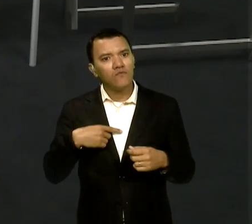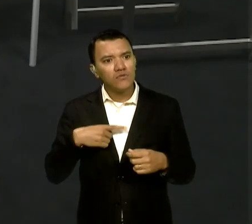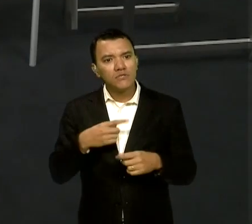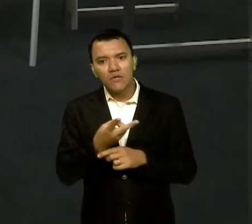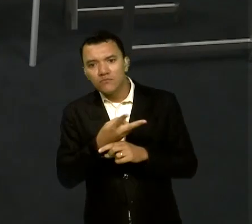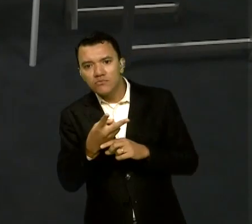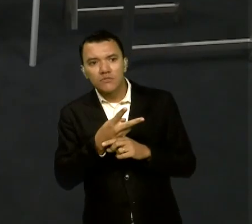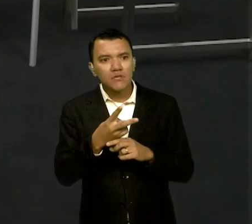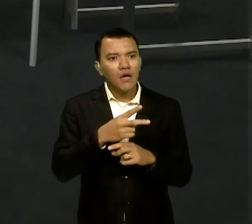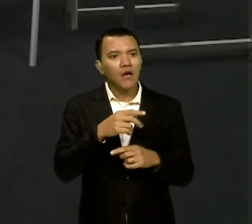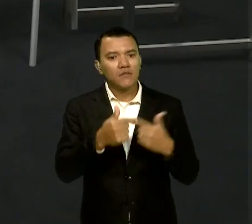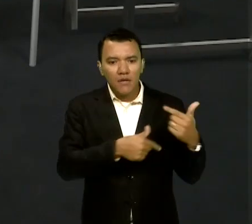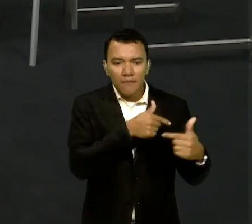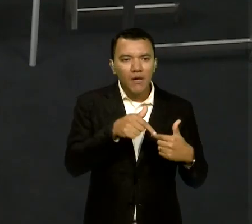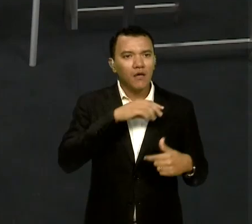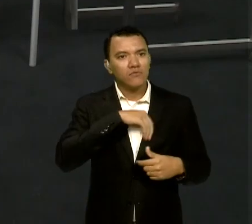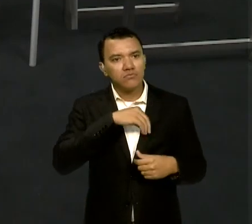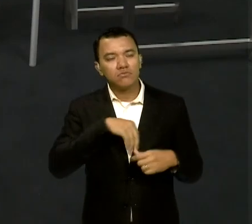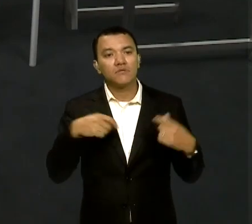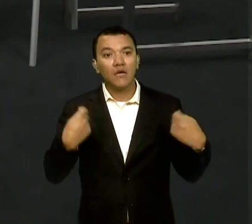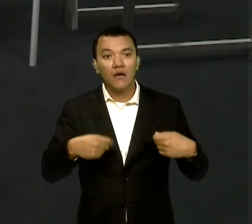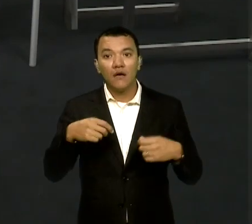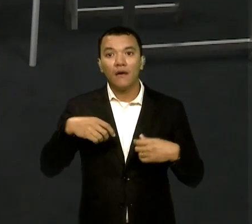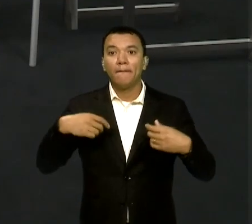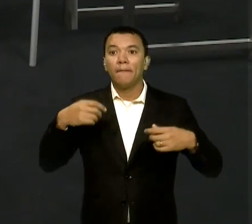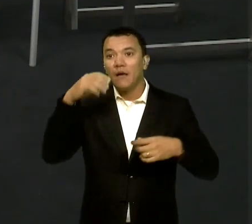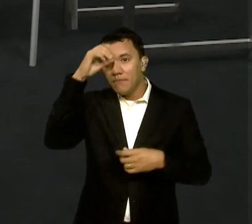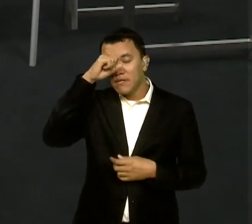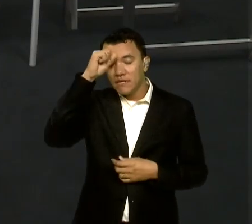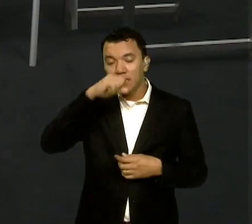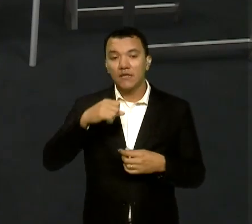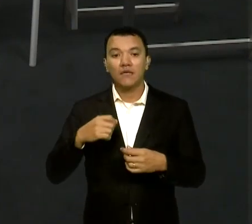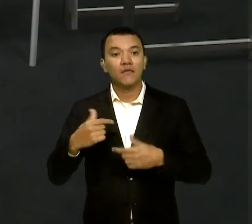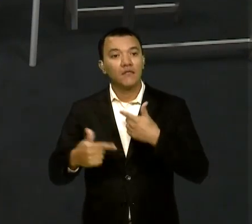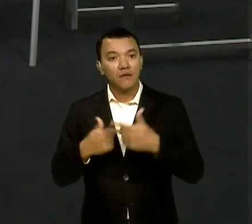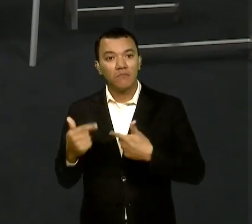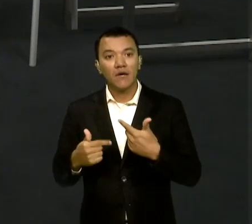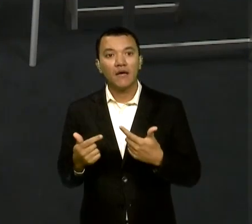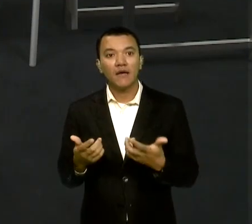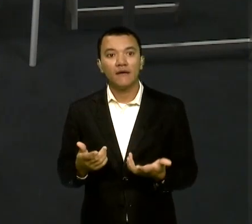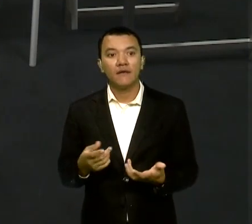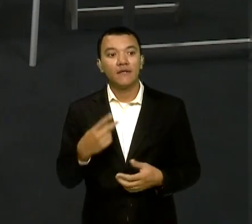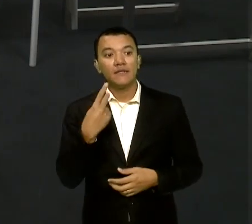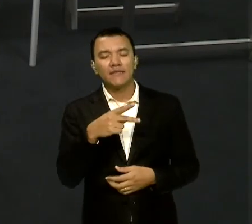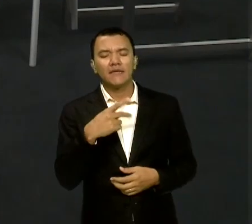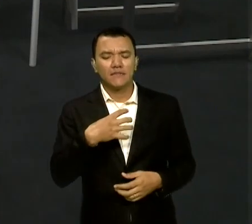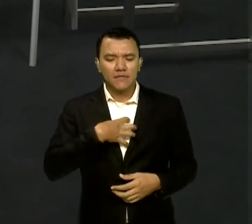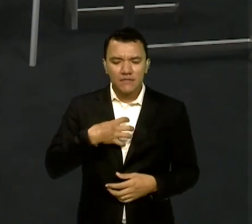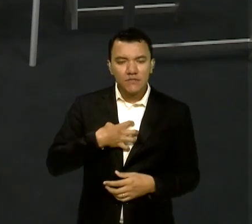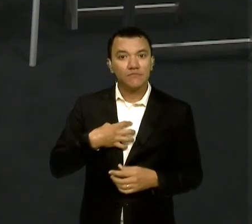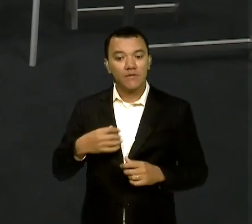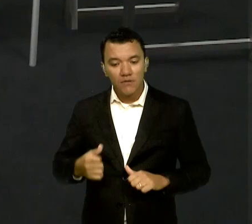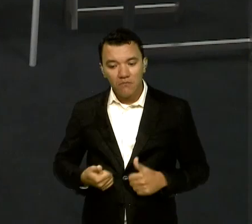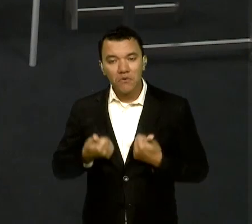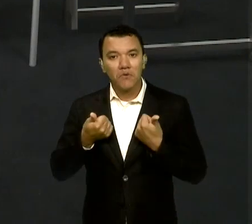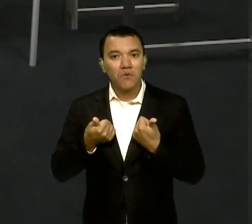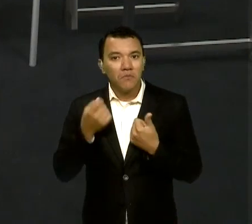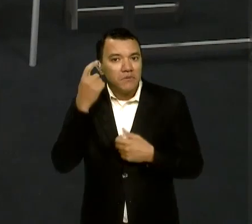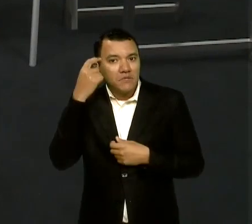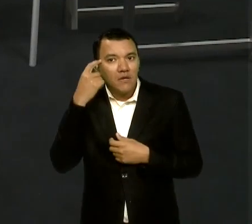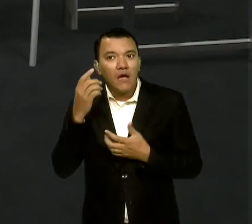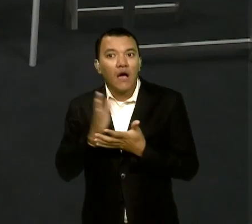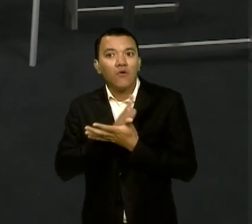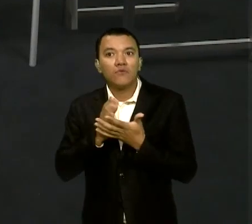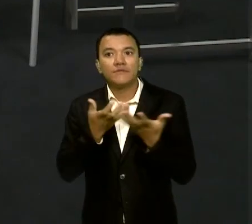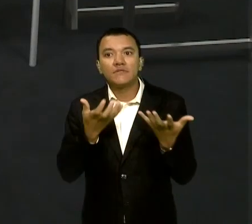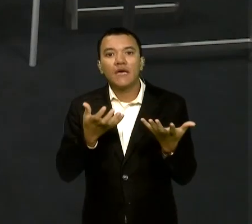recurso para elas, entendeu? Elas precisam aprender resgatar a trabalhar, resgatar a autoestima, entendeu? Às vezes, mulheres que querem um